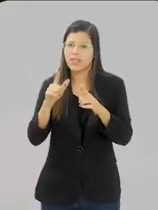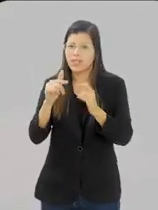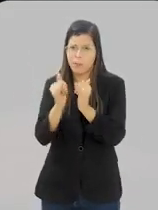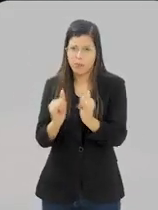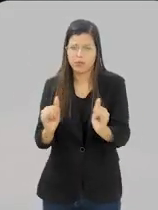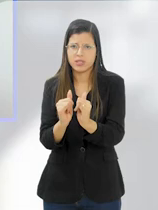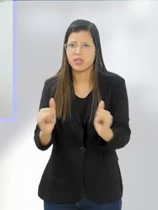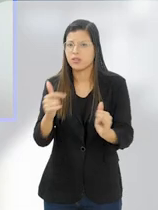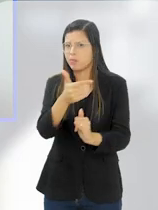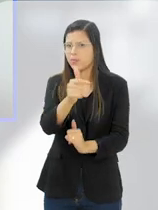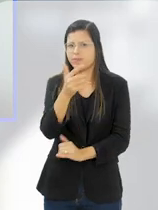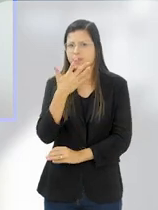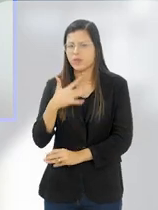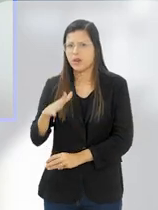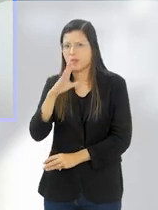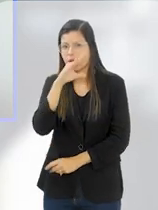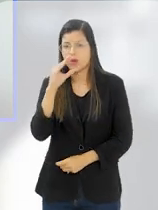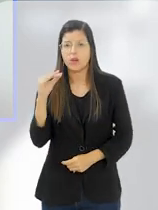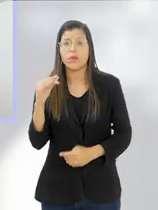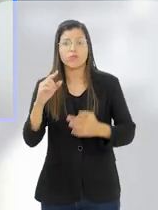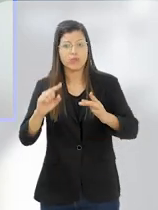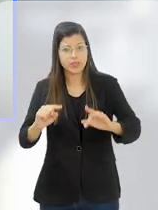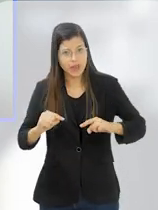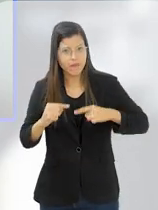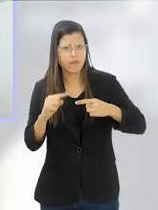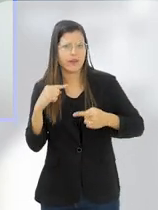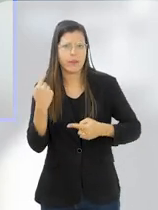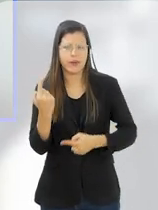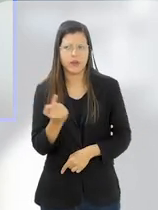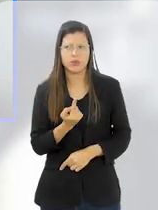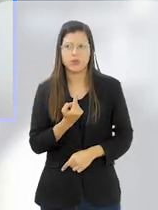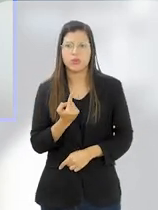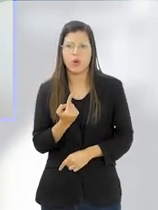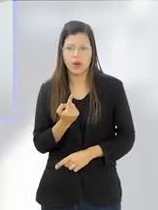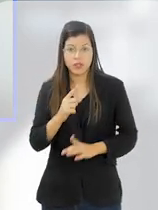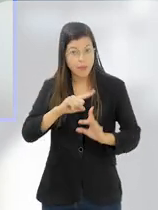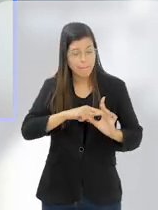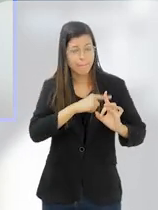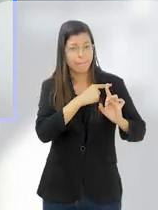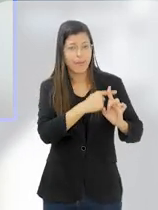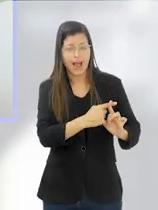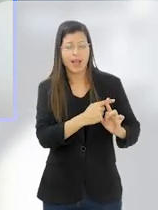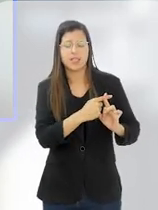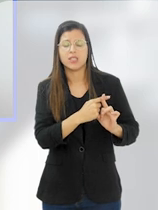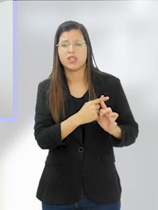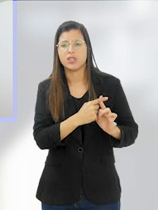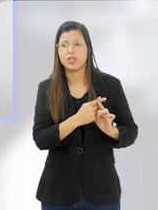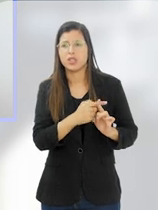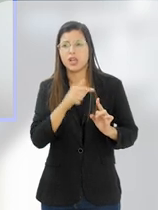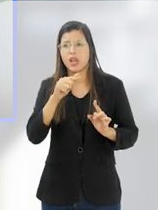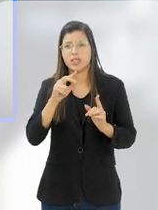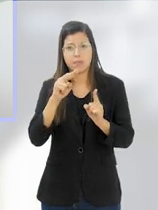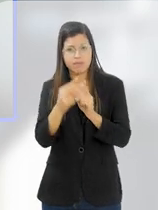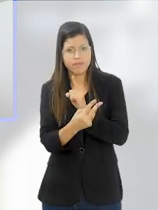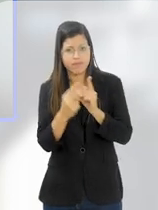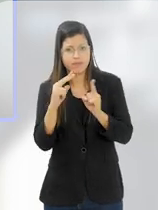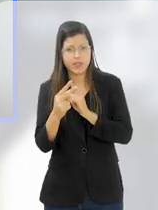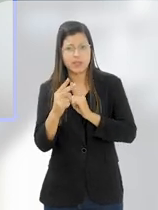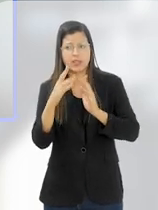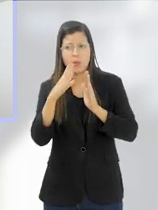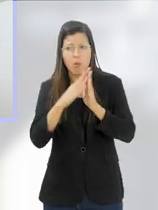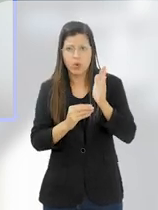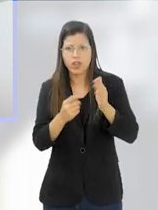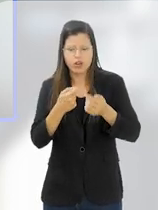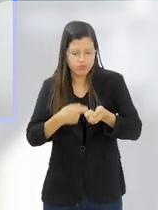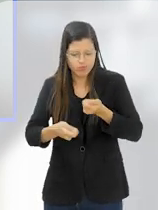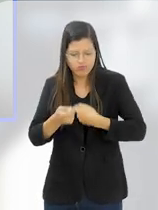outras crianças, para outros adolescentes. Tudo isso é um grande desafio para nós, né? Somado a mais uma vez a essa perspectiva de modelo